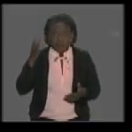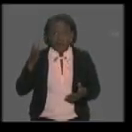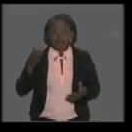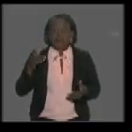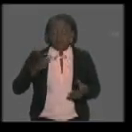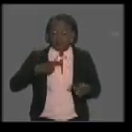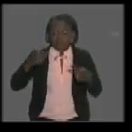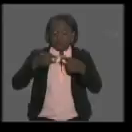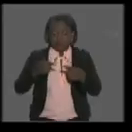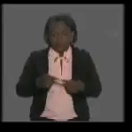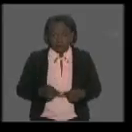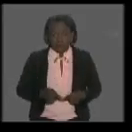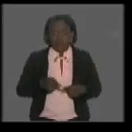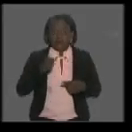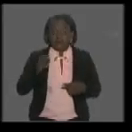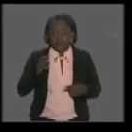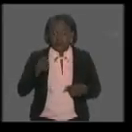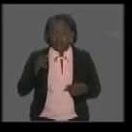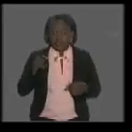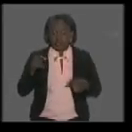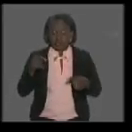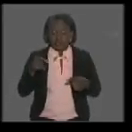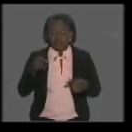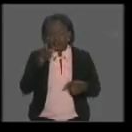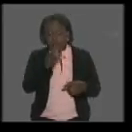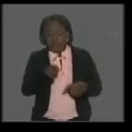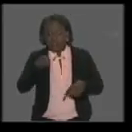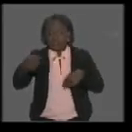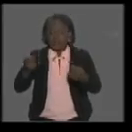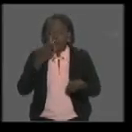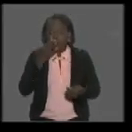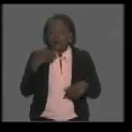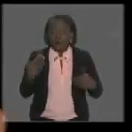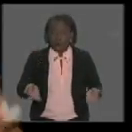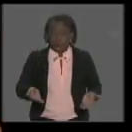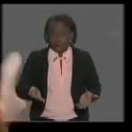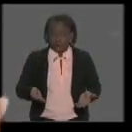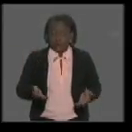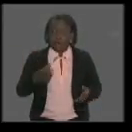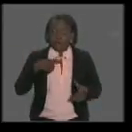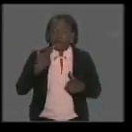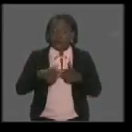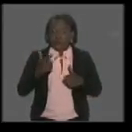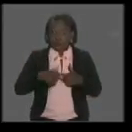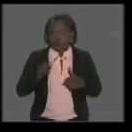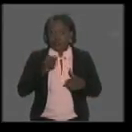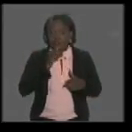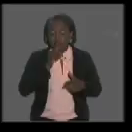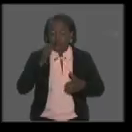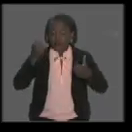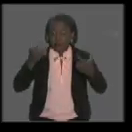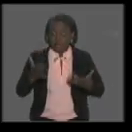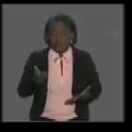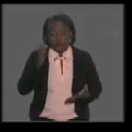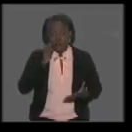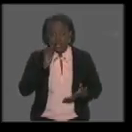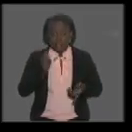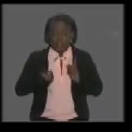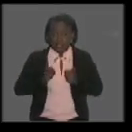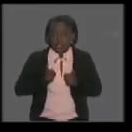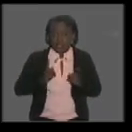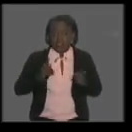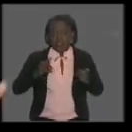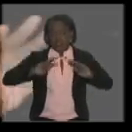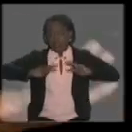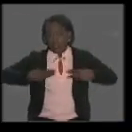né, vem relacionada também à forma como a pessoa é racializada, né? Então um problema que se tem, por exemplo, quando se discute transfeminismo, quando se